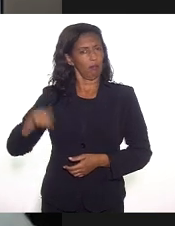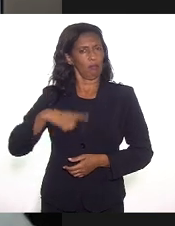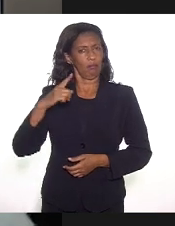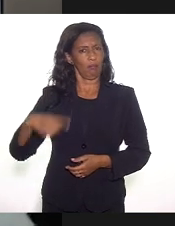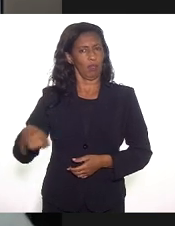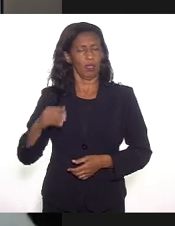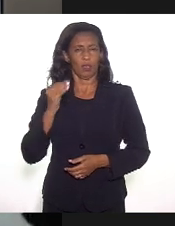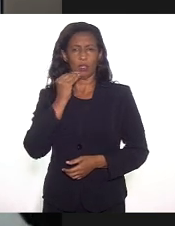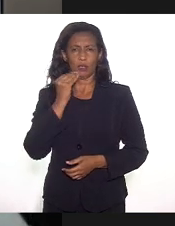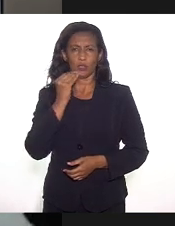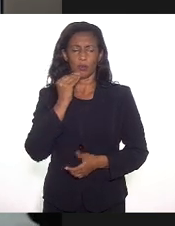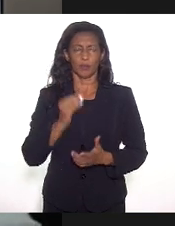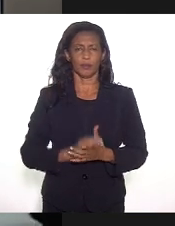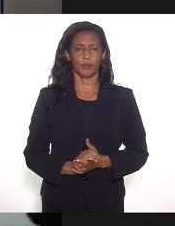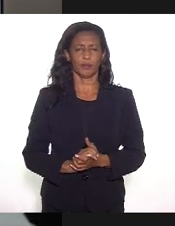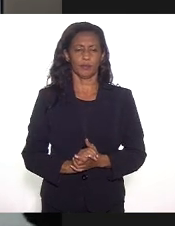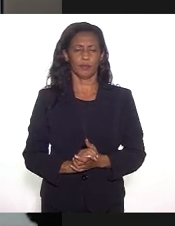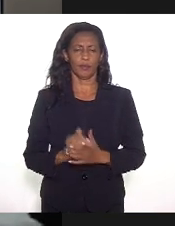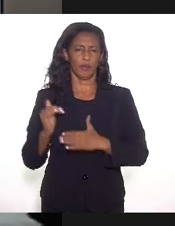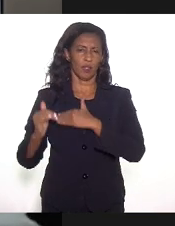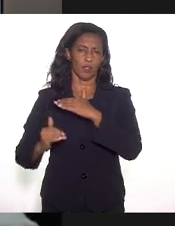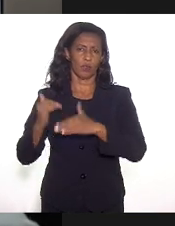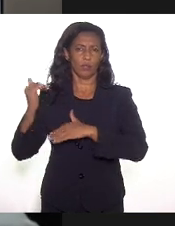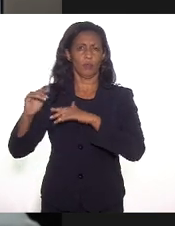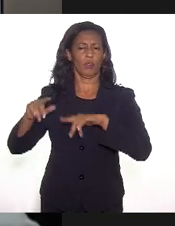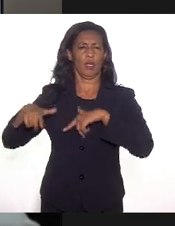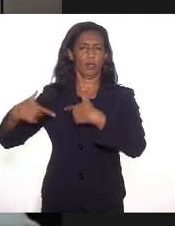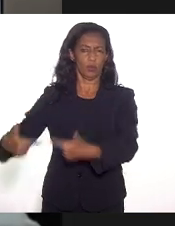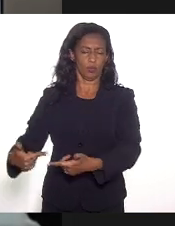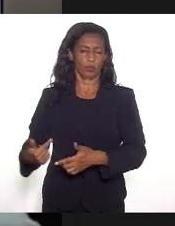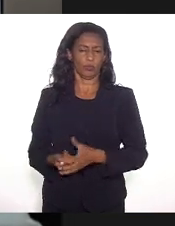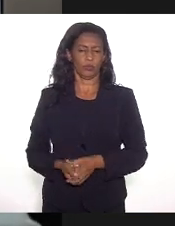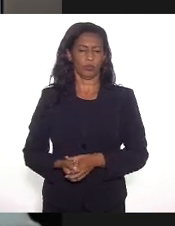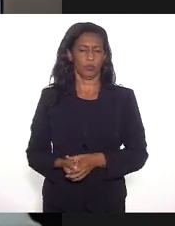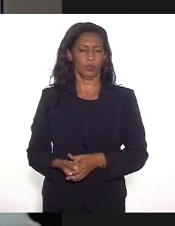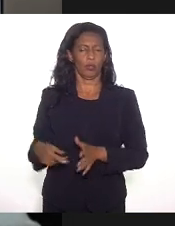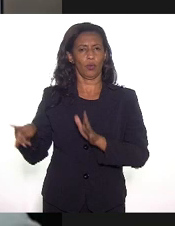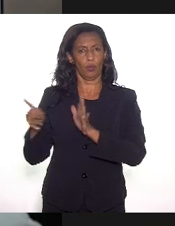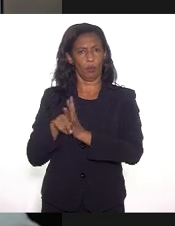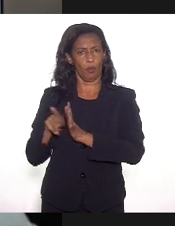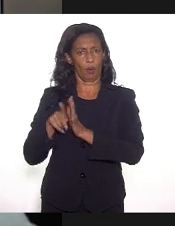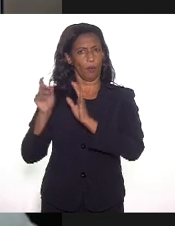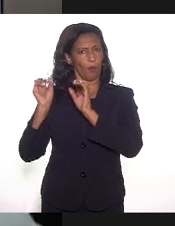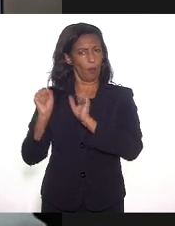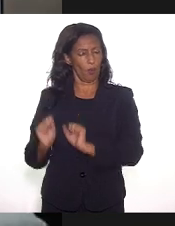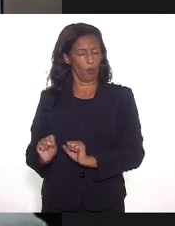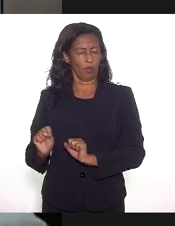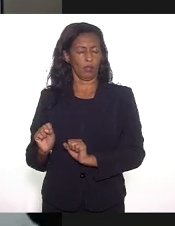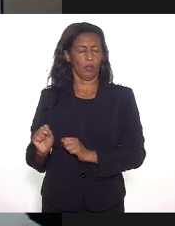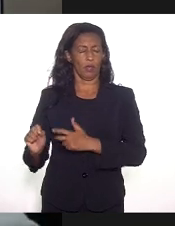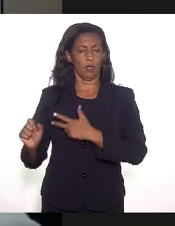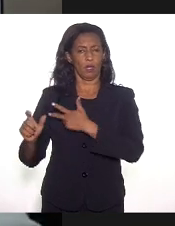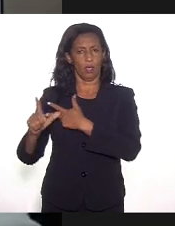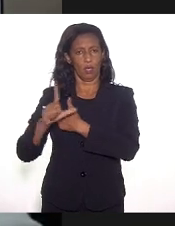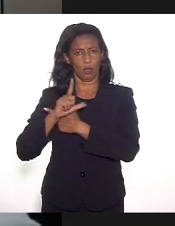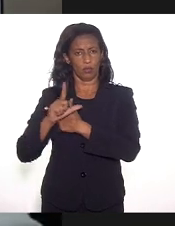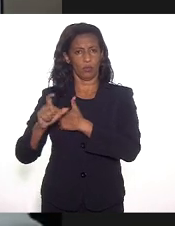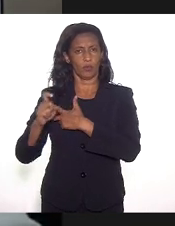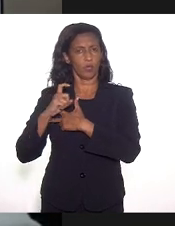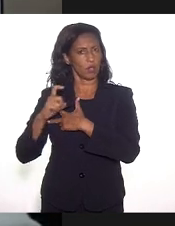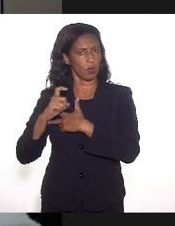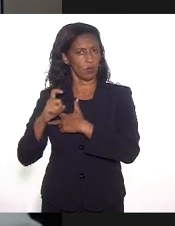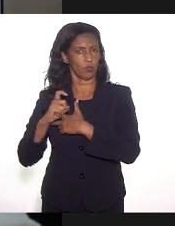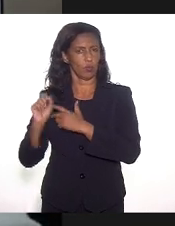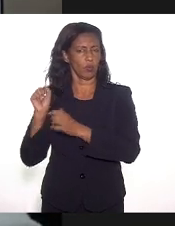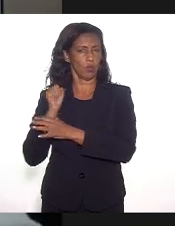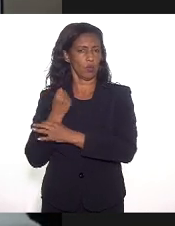a transparência sobre operações do próprio poder executivo, do poder